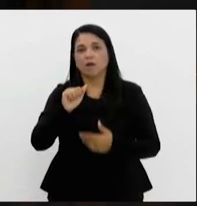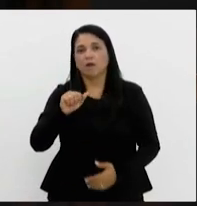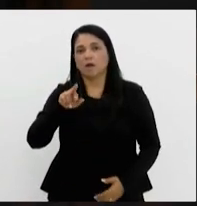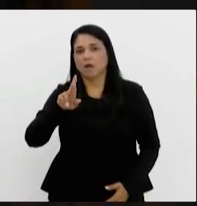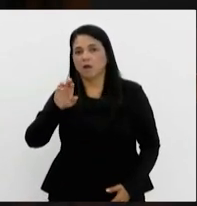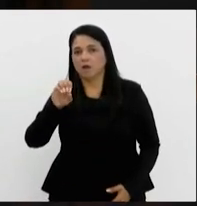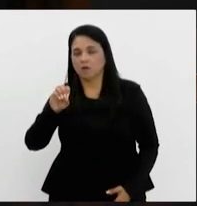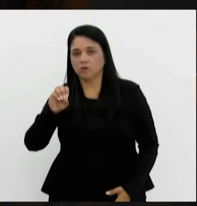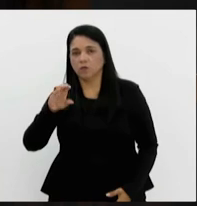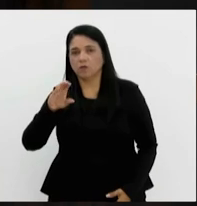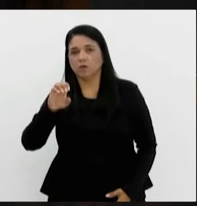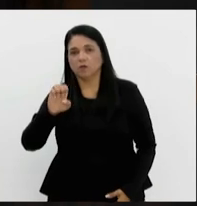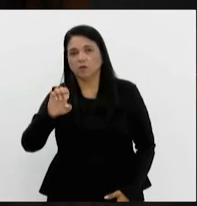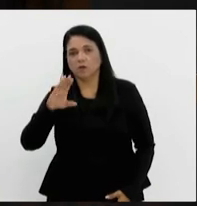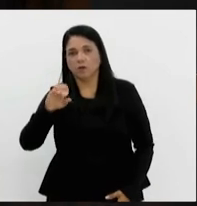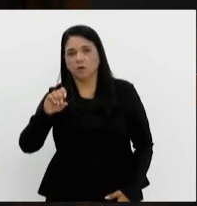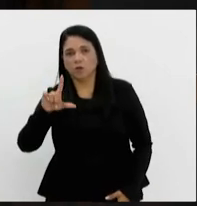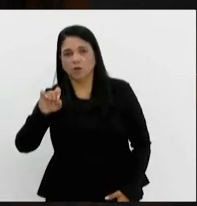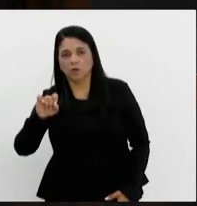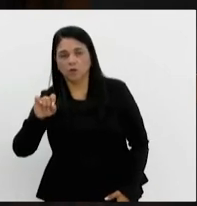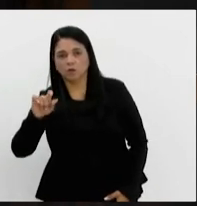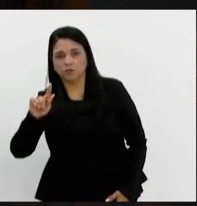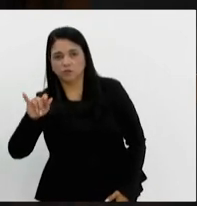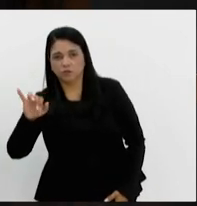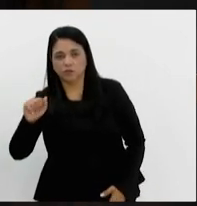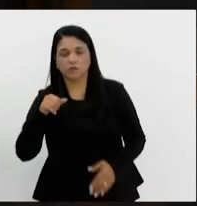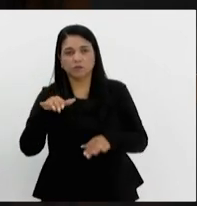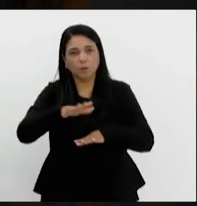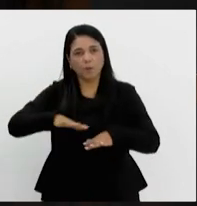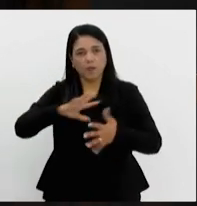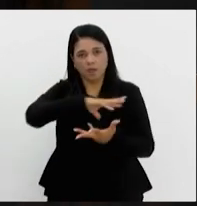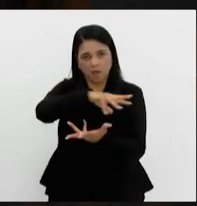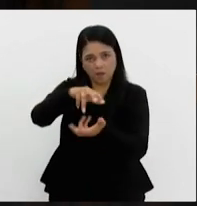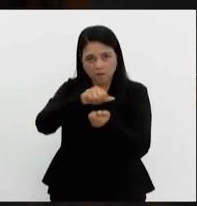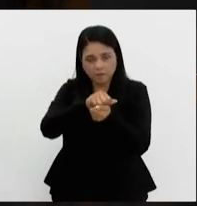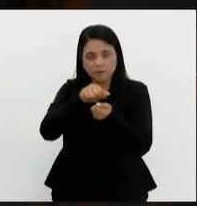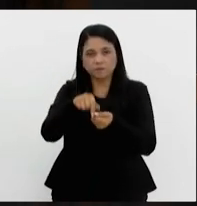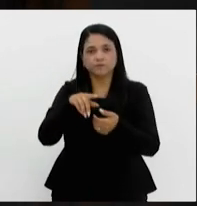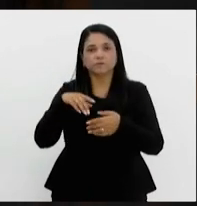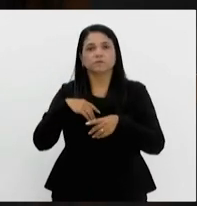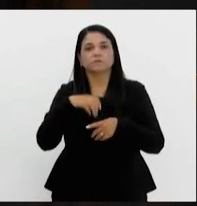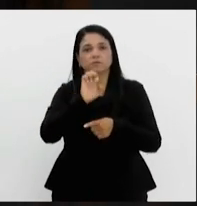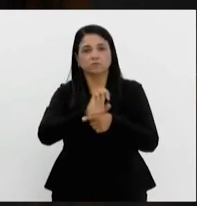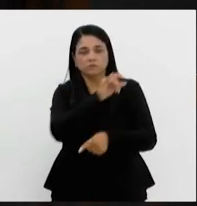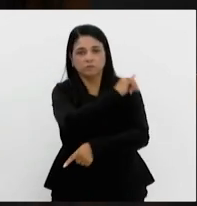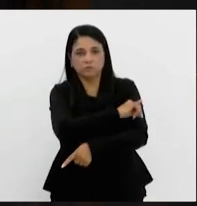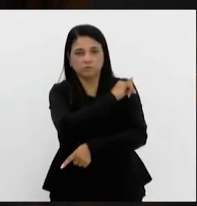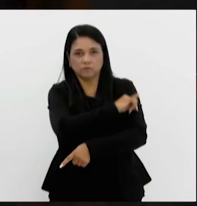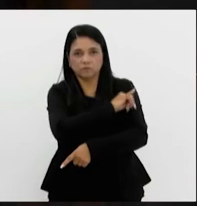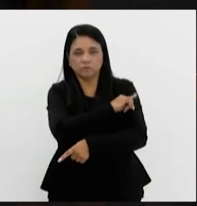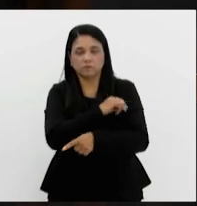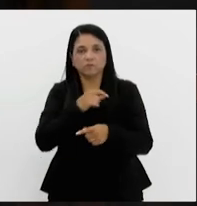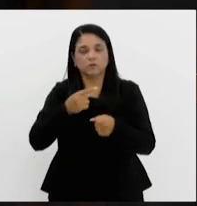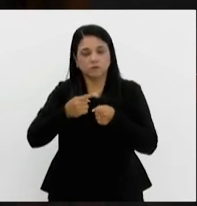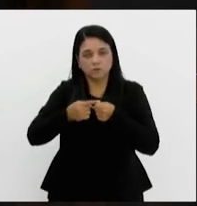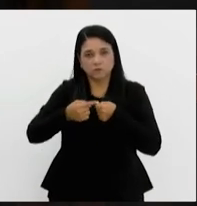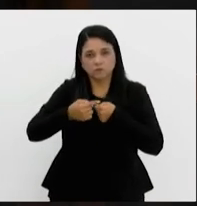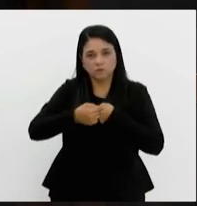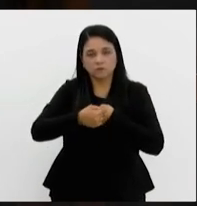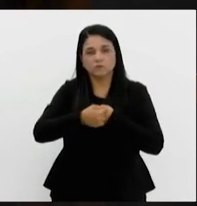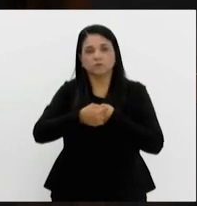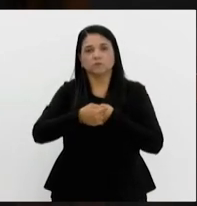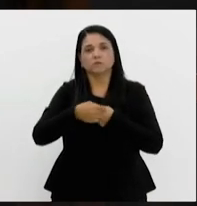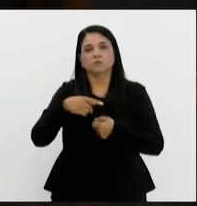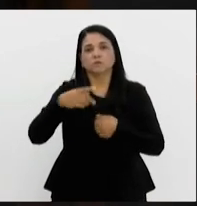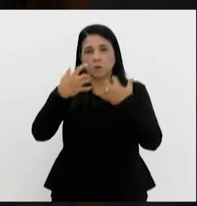Agroecologia e Meio Ambiente no âmbito da Secretaria de Ciência e Tecnologia do estado do Rio de Janeiro, no distrito da Posse, no município